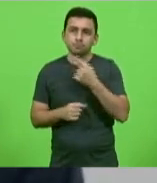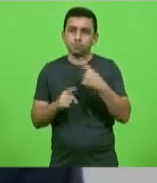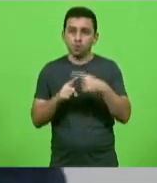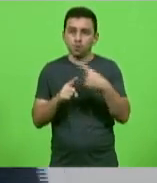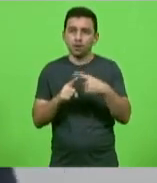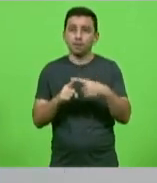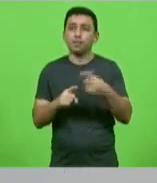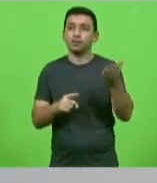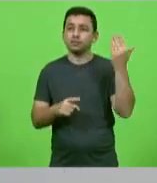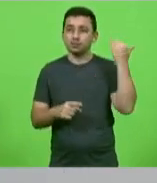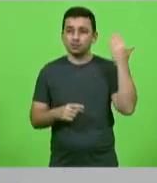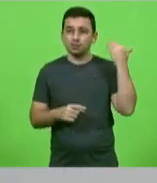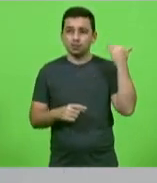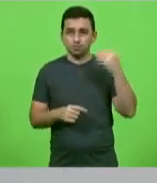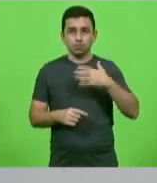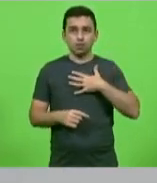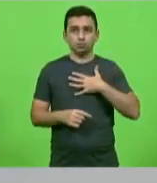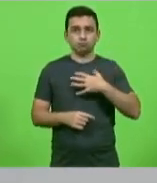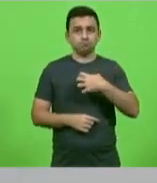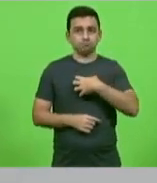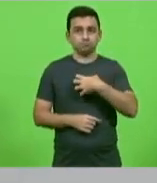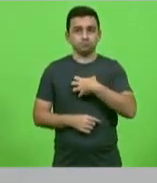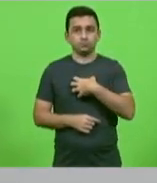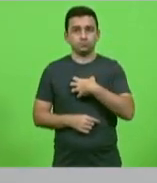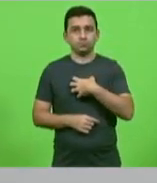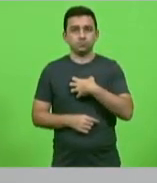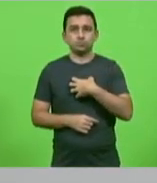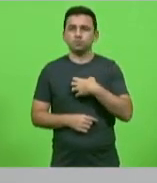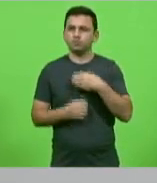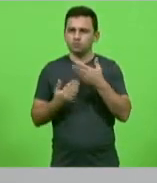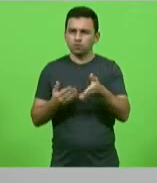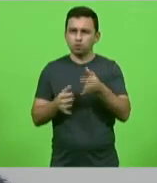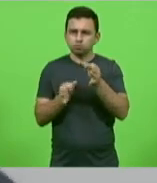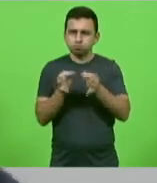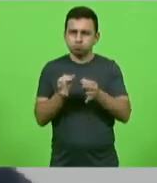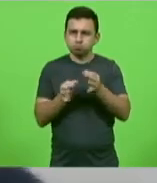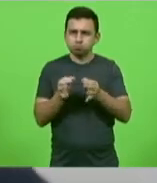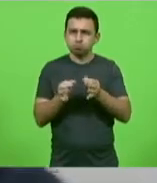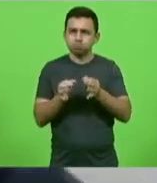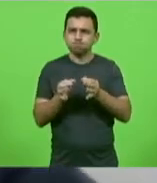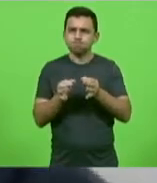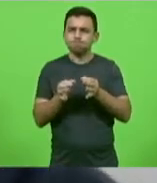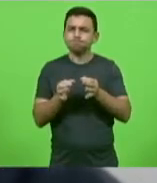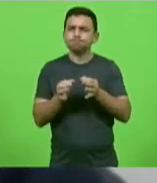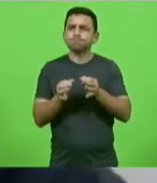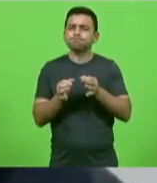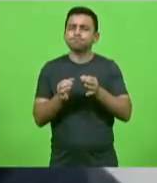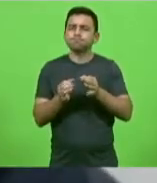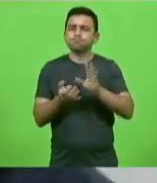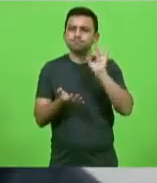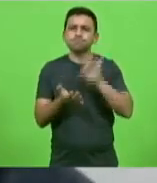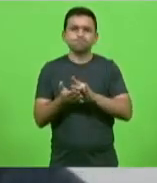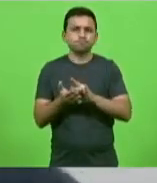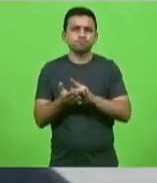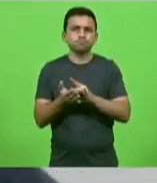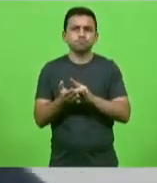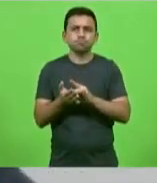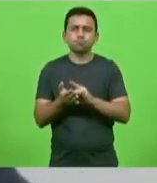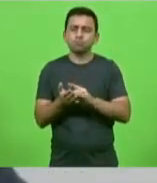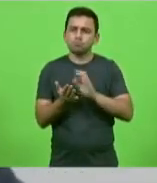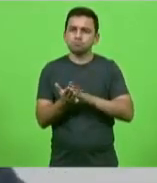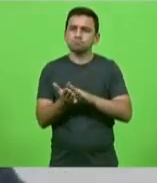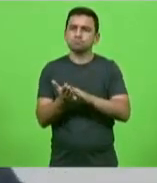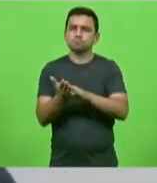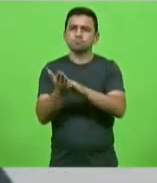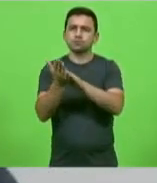naquela oportunidade, ao meu sentir, foi extremamente jurídico e, por isso, merece verdadeiramente os meus